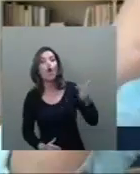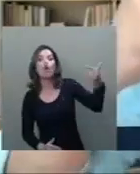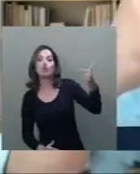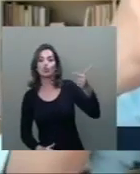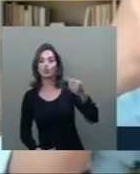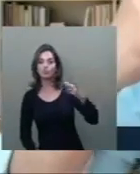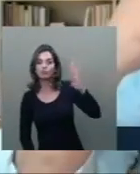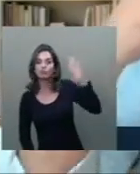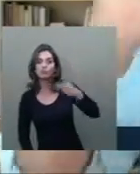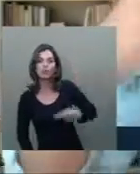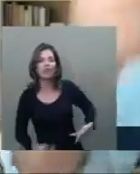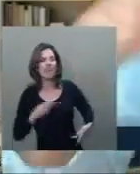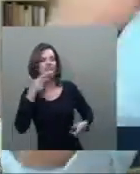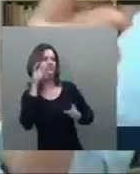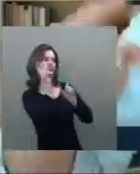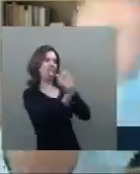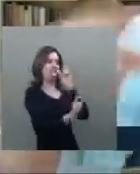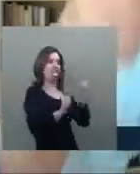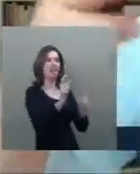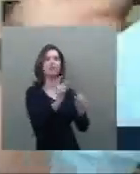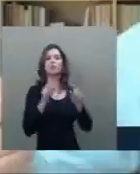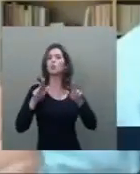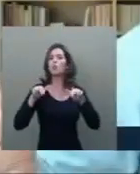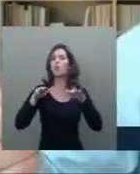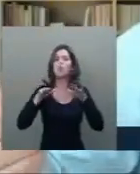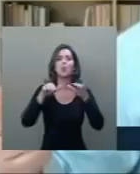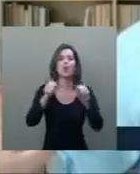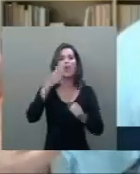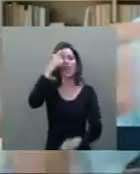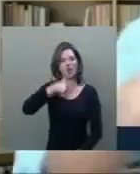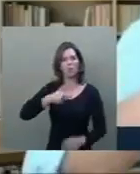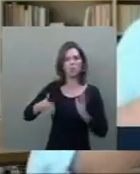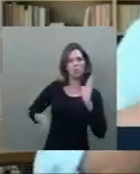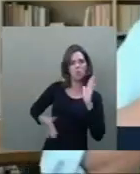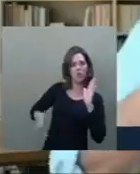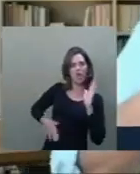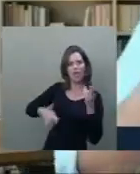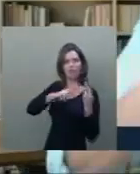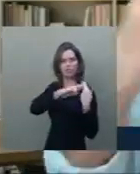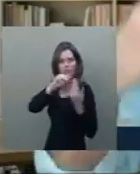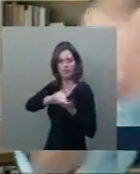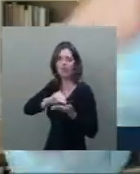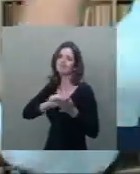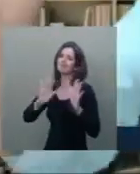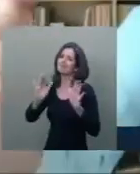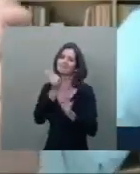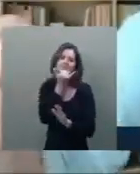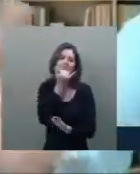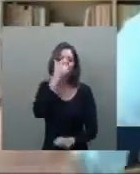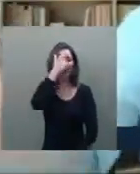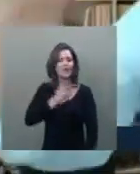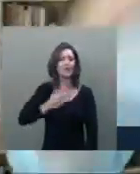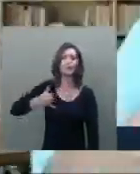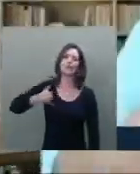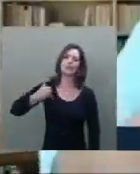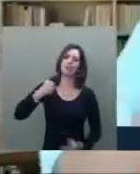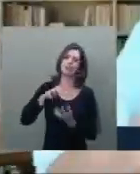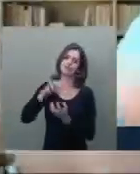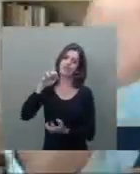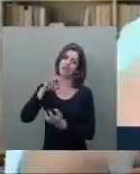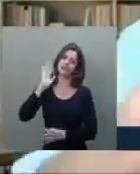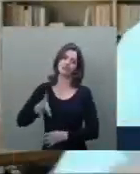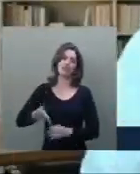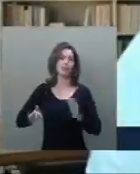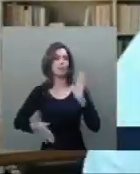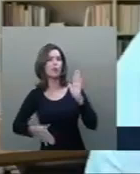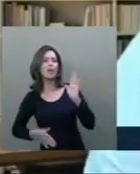diria isso. Só se eu fosse um moleque irresponsável, que entendo que na minha idade eu não tenho mais direito de ser nem moleque e